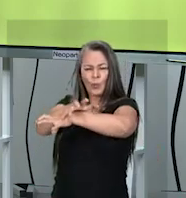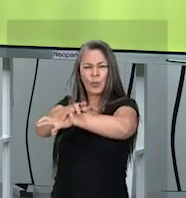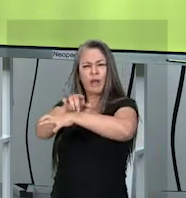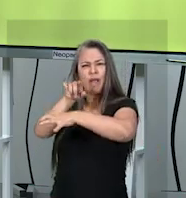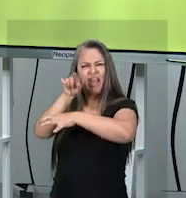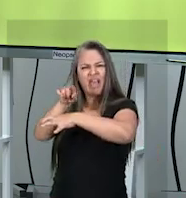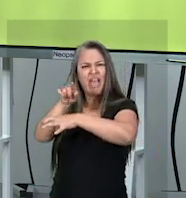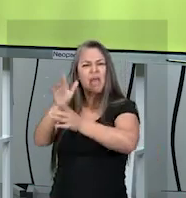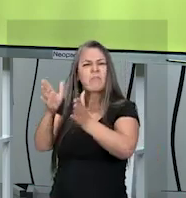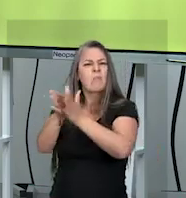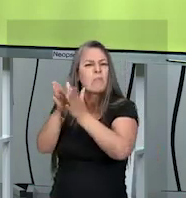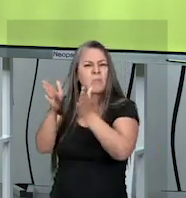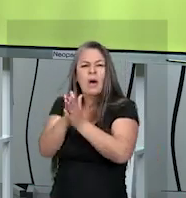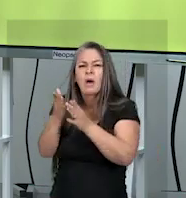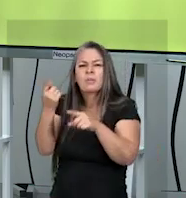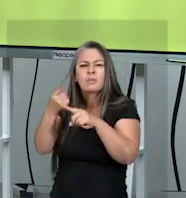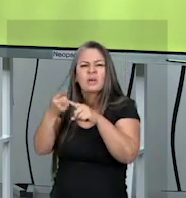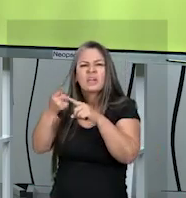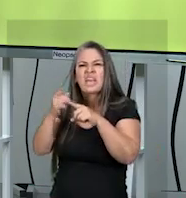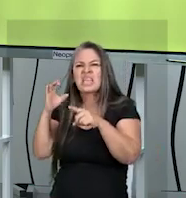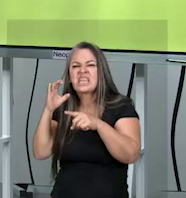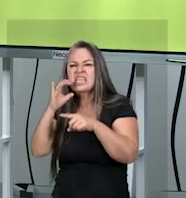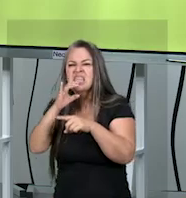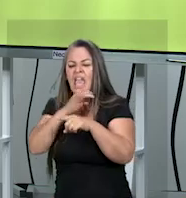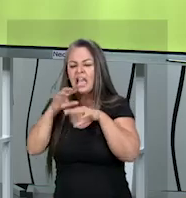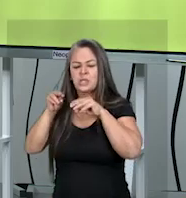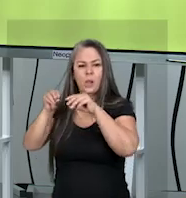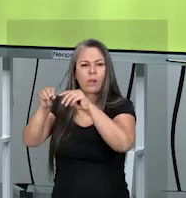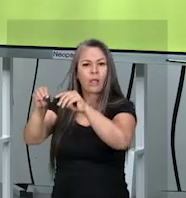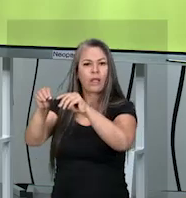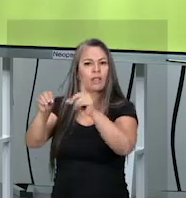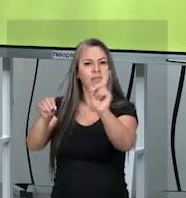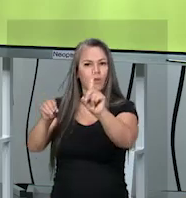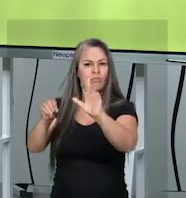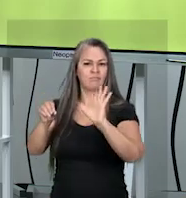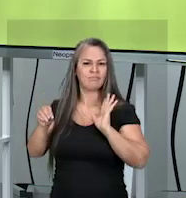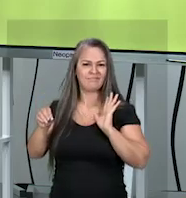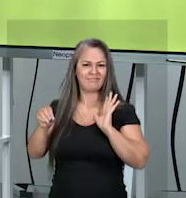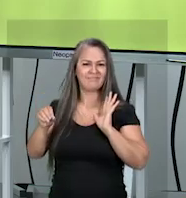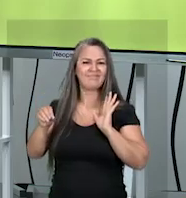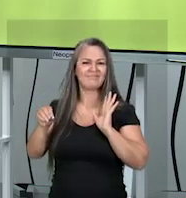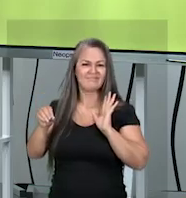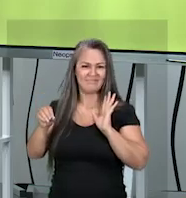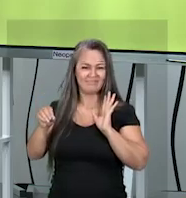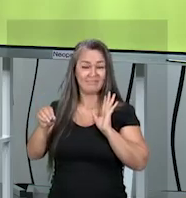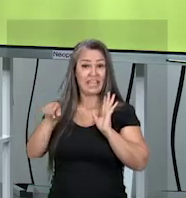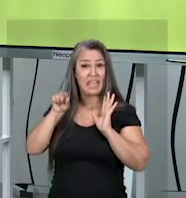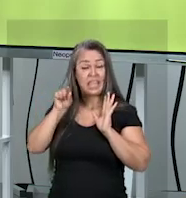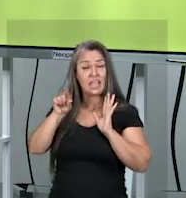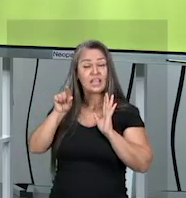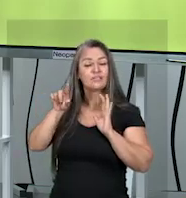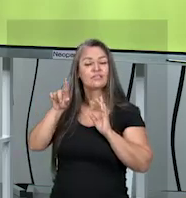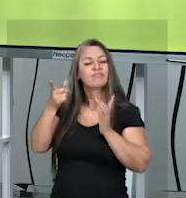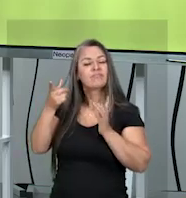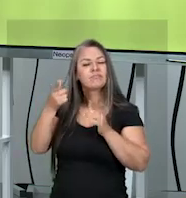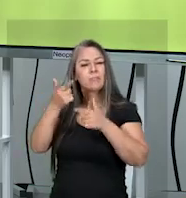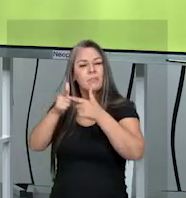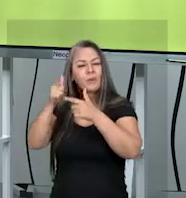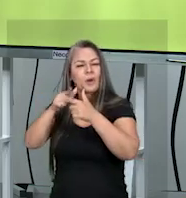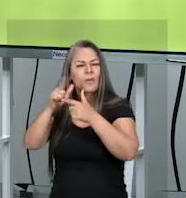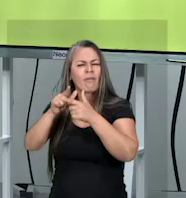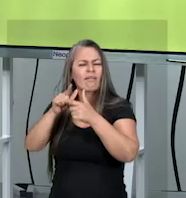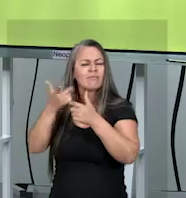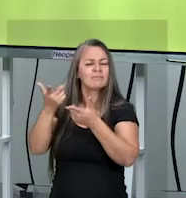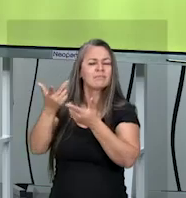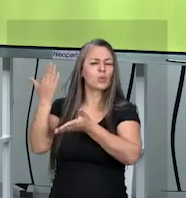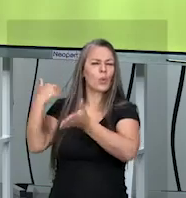é pobre, tem a pobreza. Não, isso é questões históricas em relação à colonização africana, ok? Ou